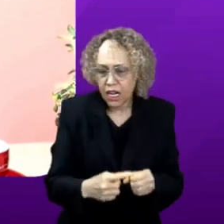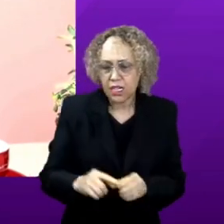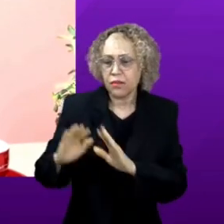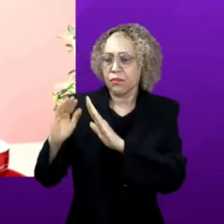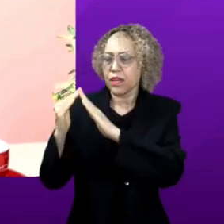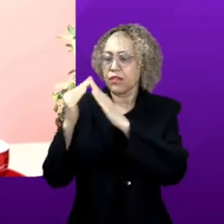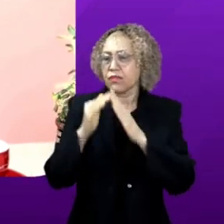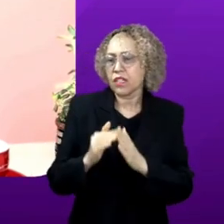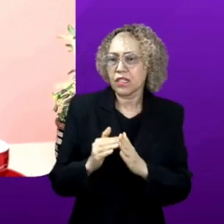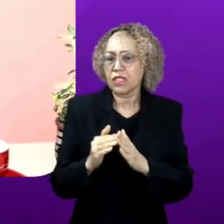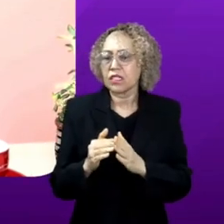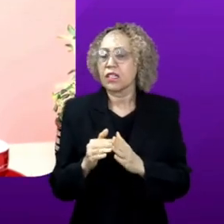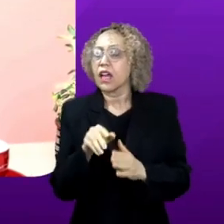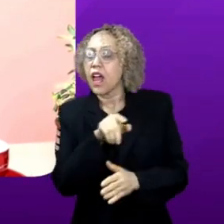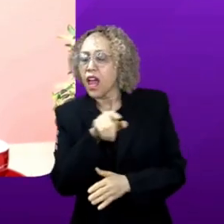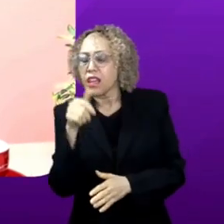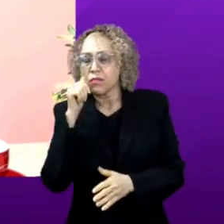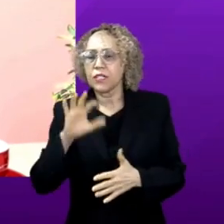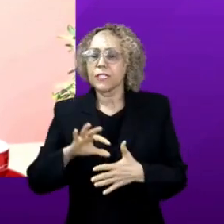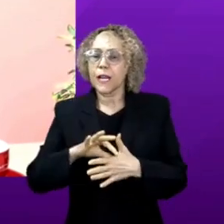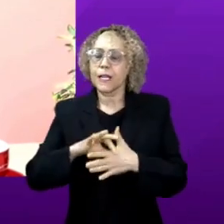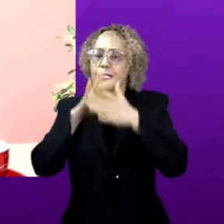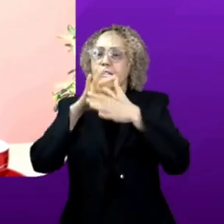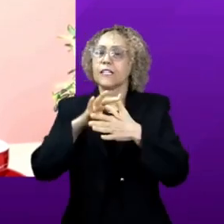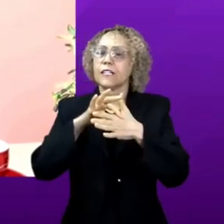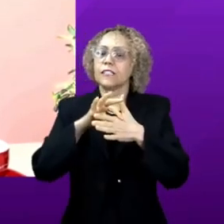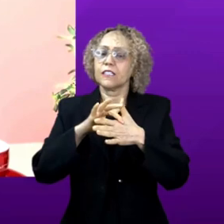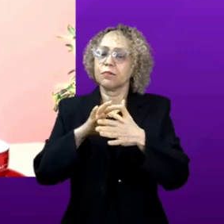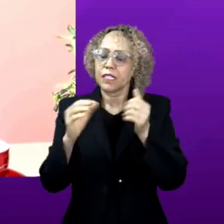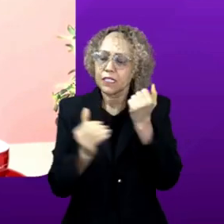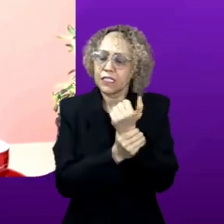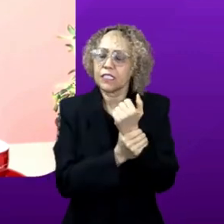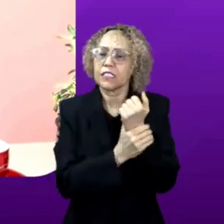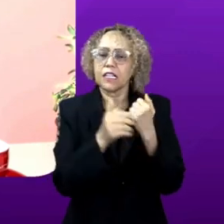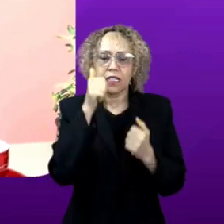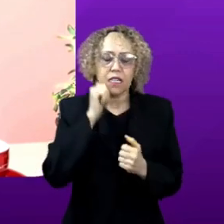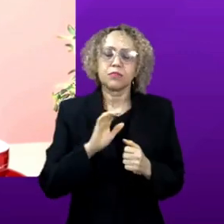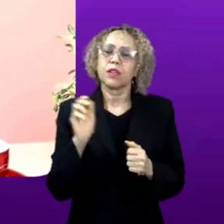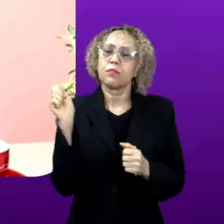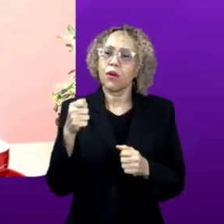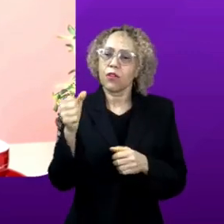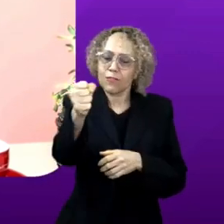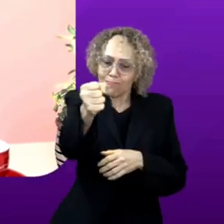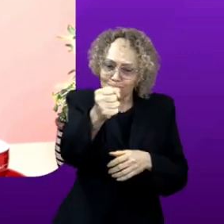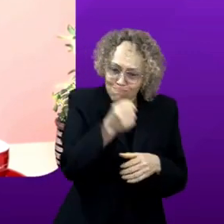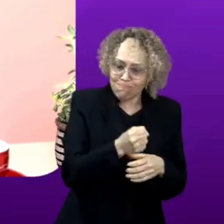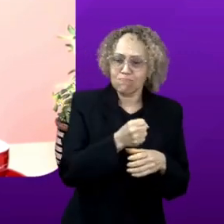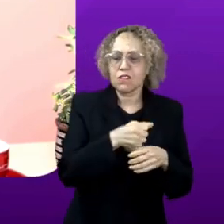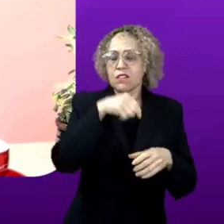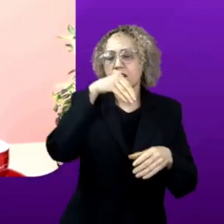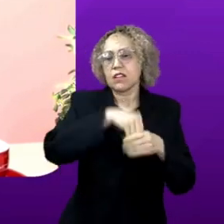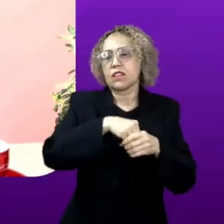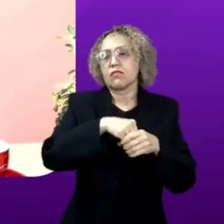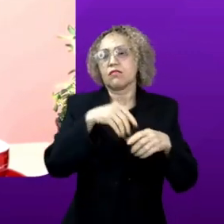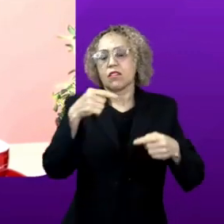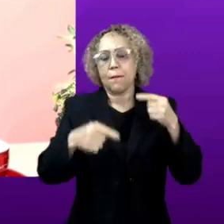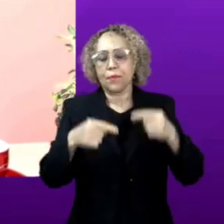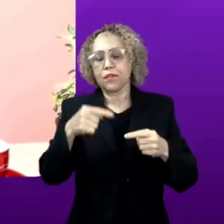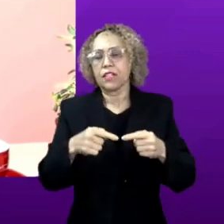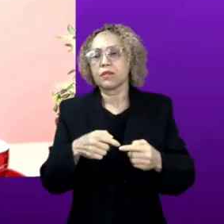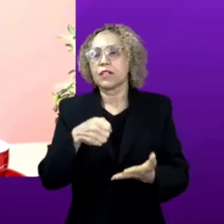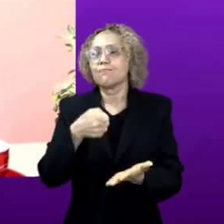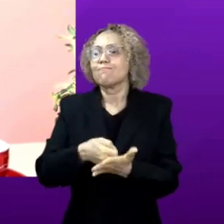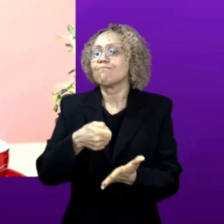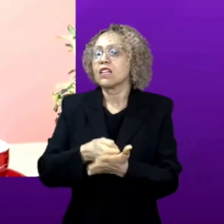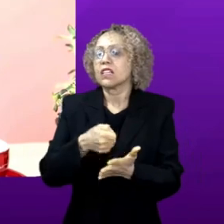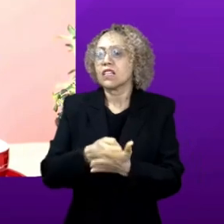como lideranças para garantir que elas possam ocupar a política, para pressionar os governos municipais,